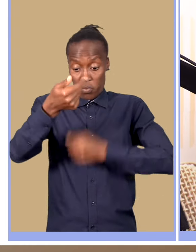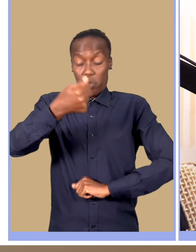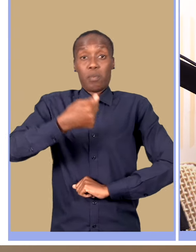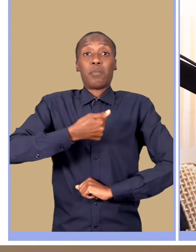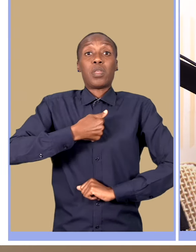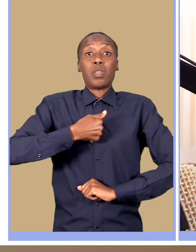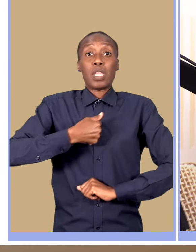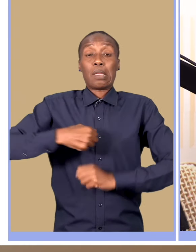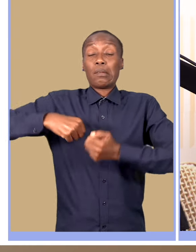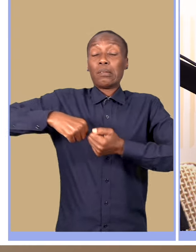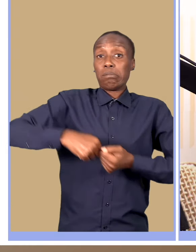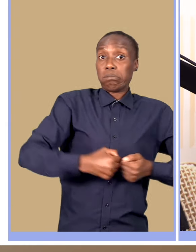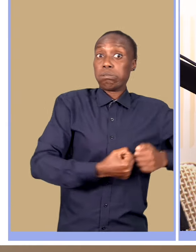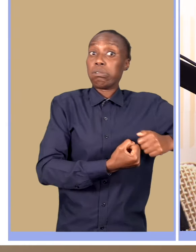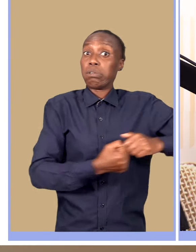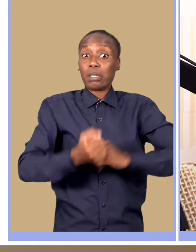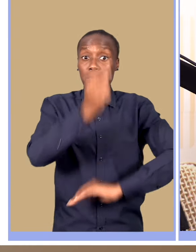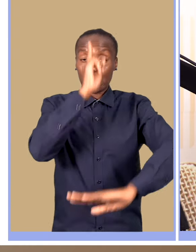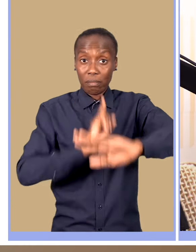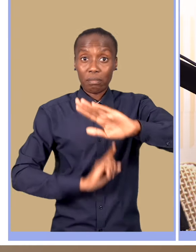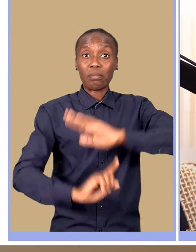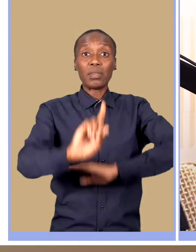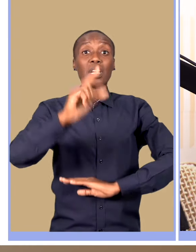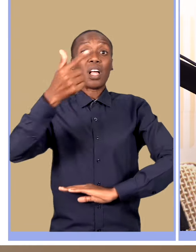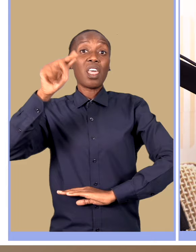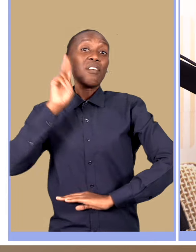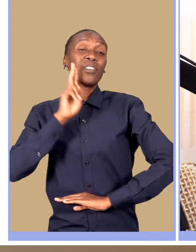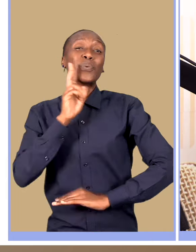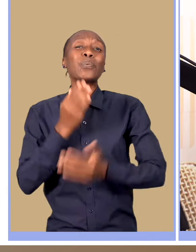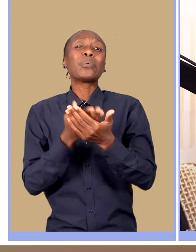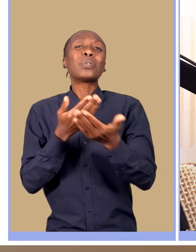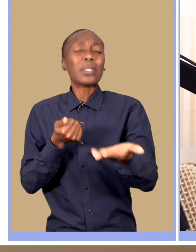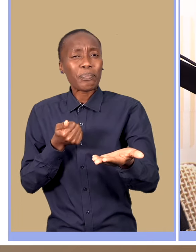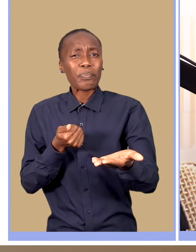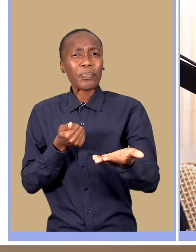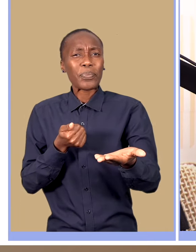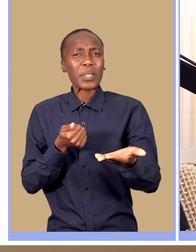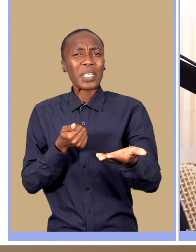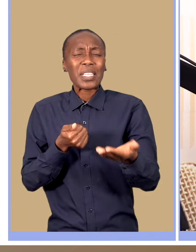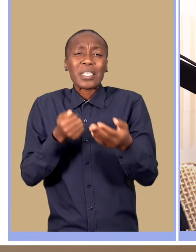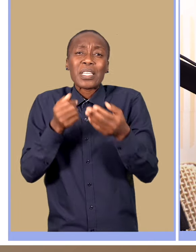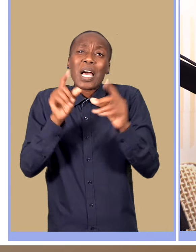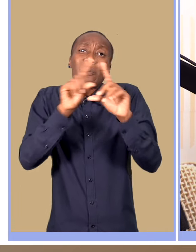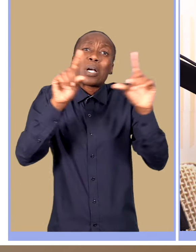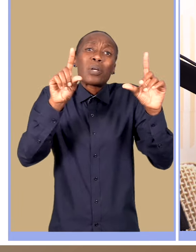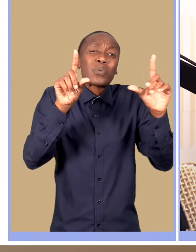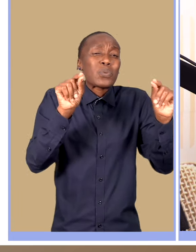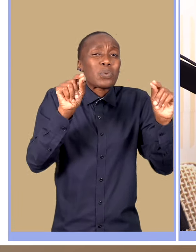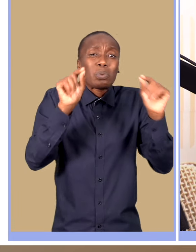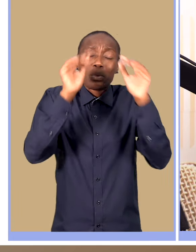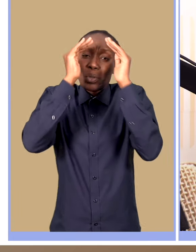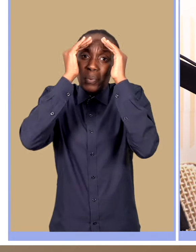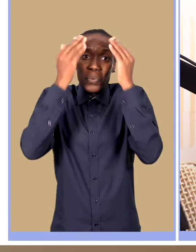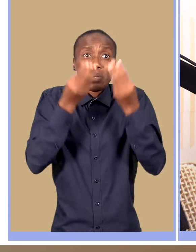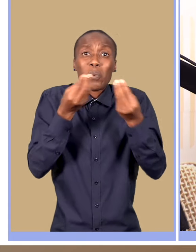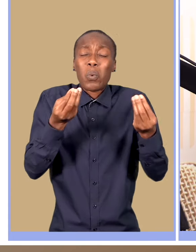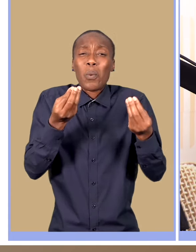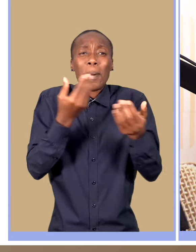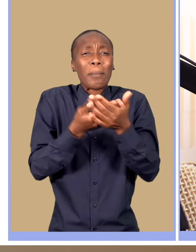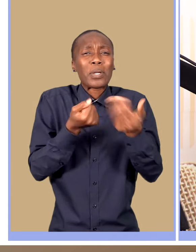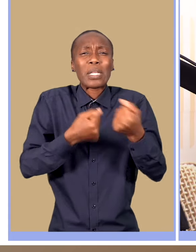Bata, foi um desafio para mim. Foi um desafio na perspectiva de analisar um aspecto que, de fato, talvez eu nunca tenha